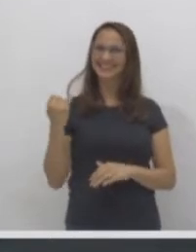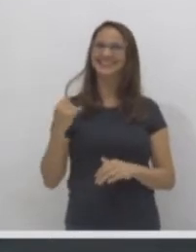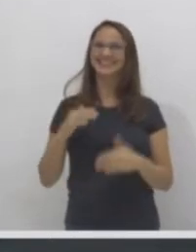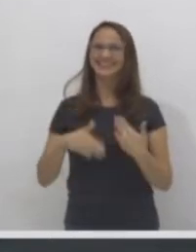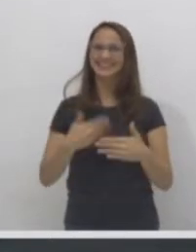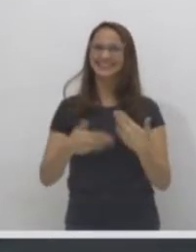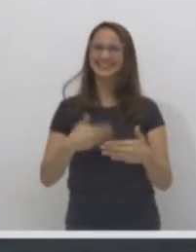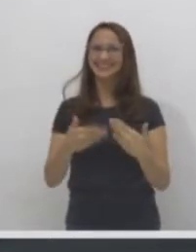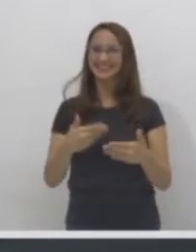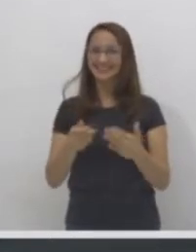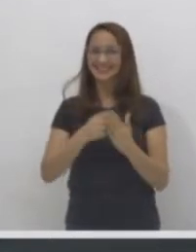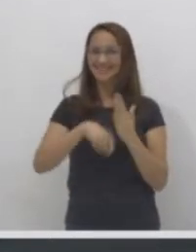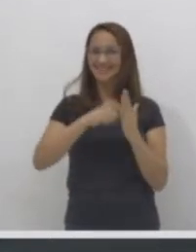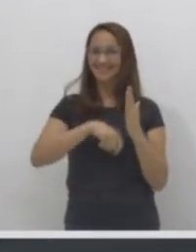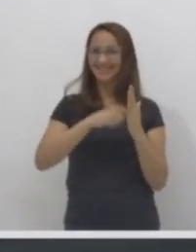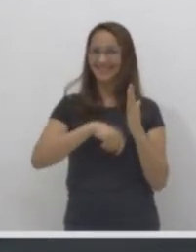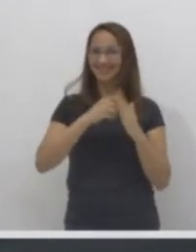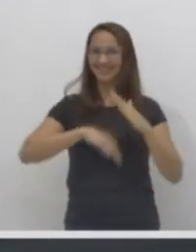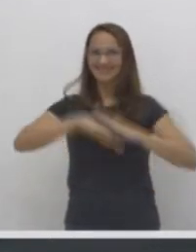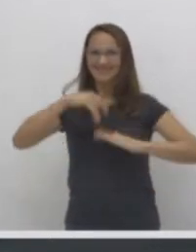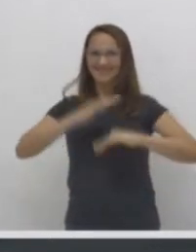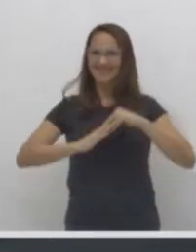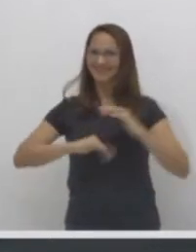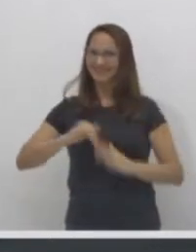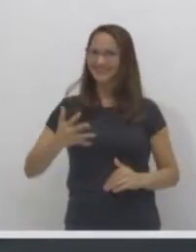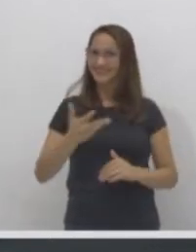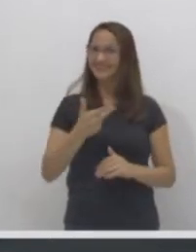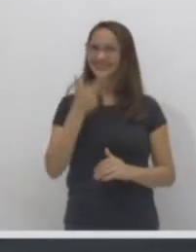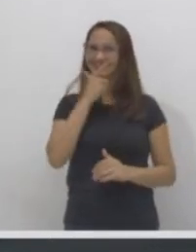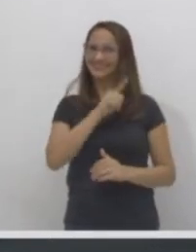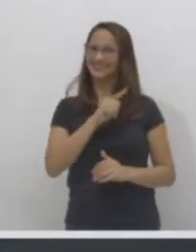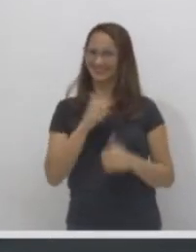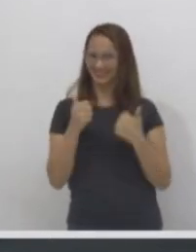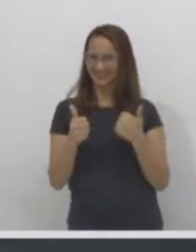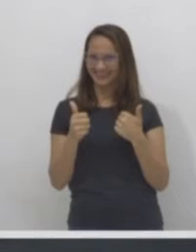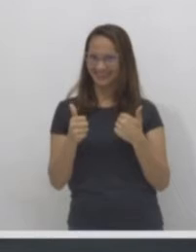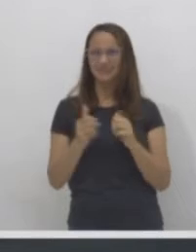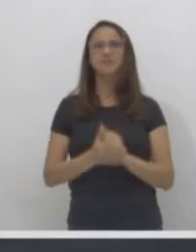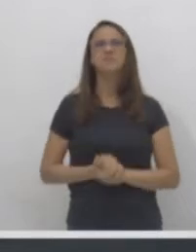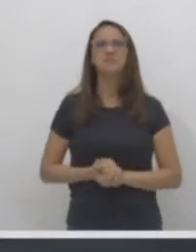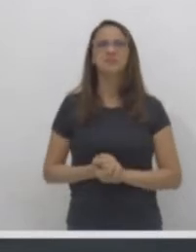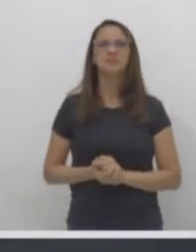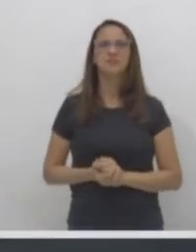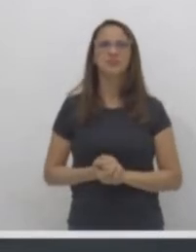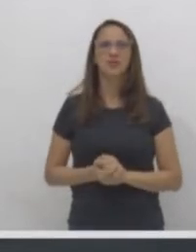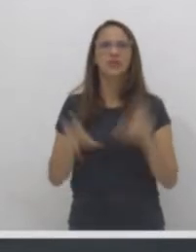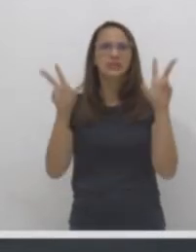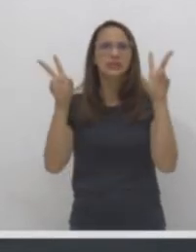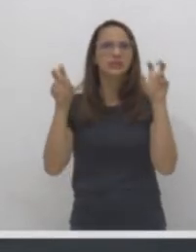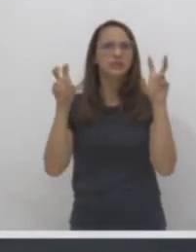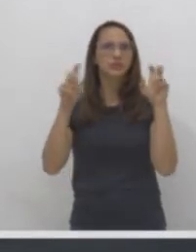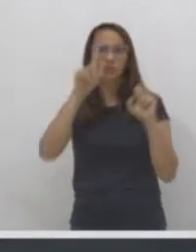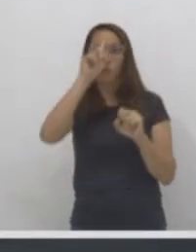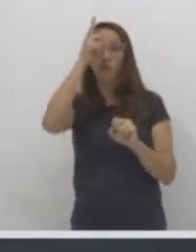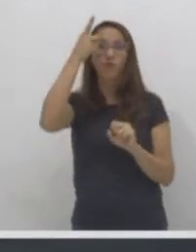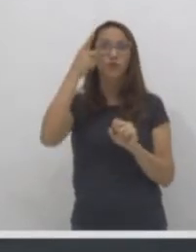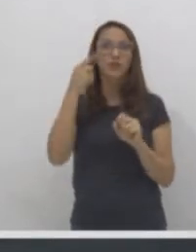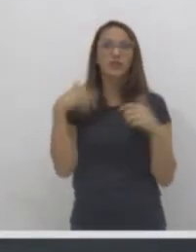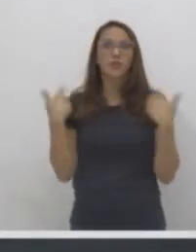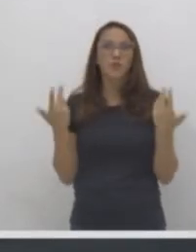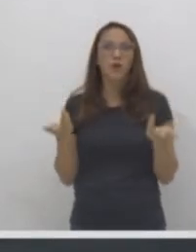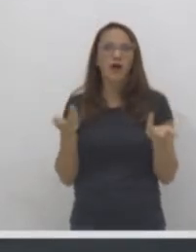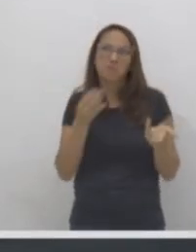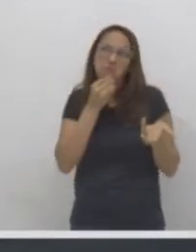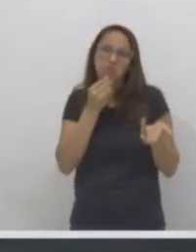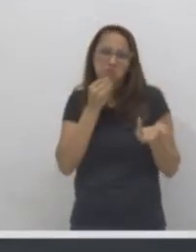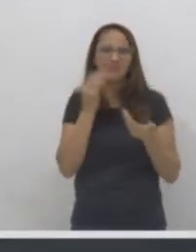escrita. E a sua leitura também vai melhorar. Vamos continuar. Você cria o título. Veja que título eu criei para uma